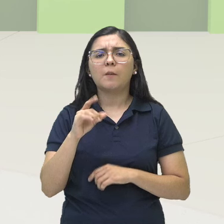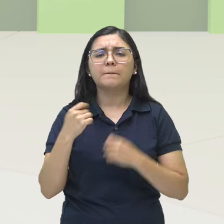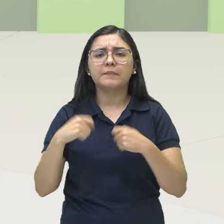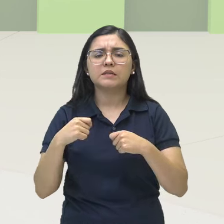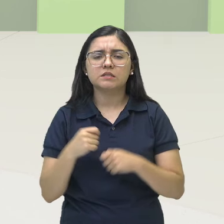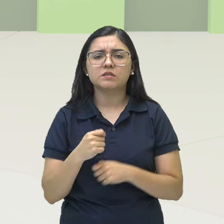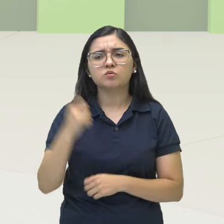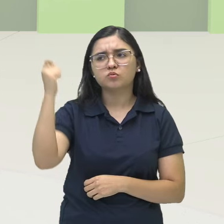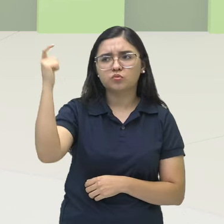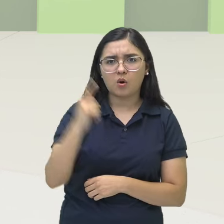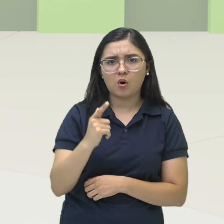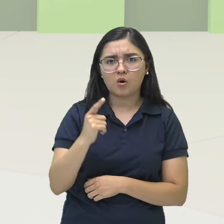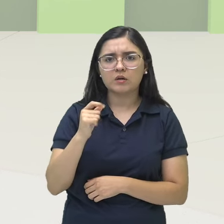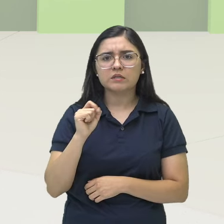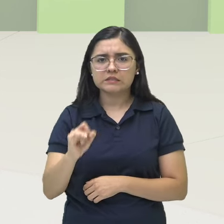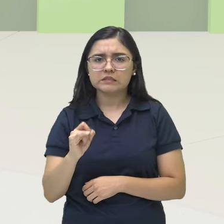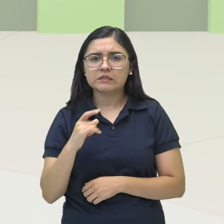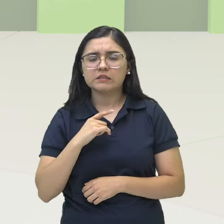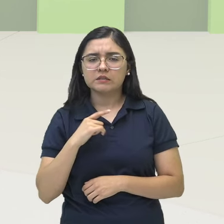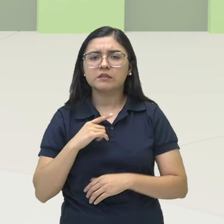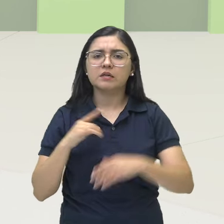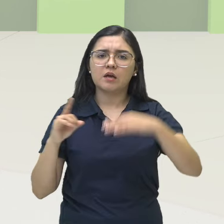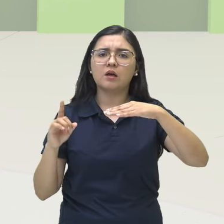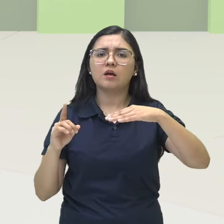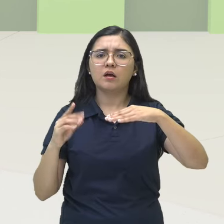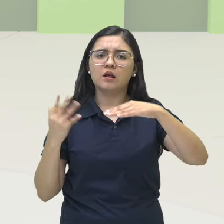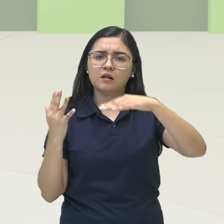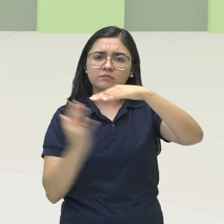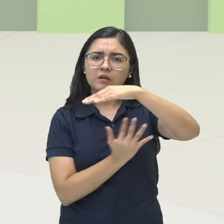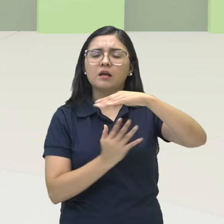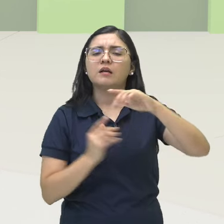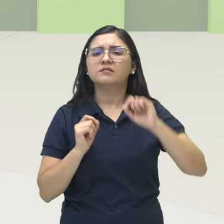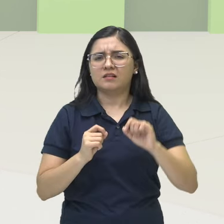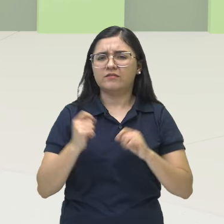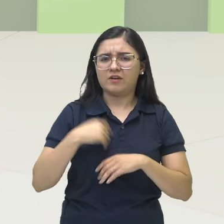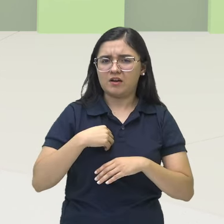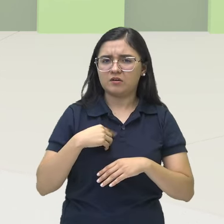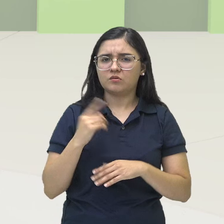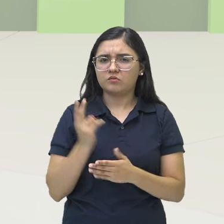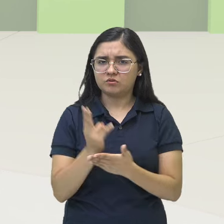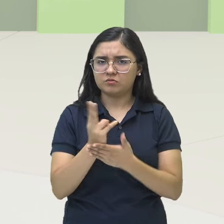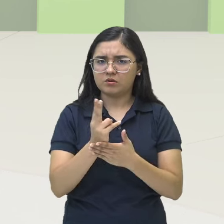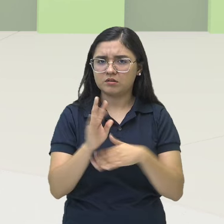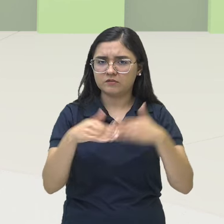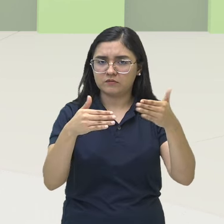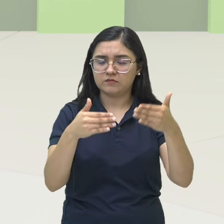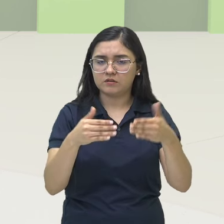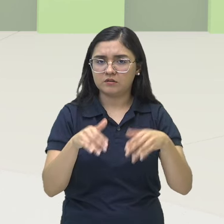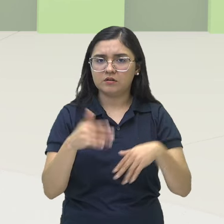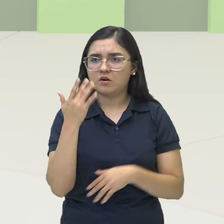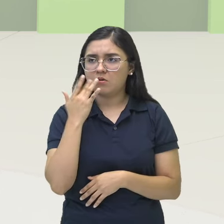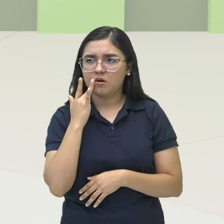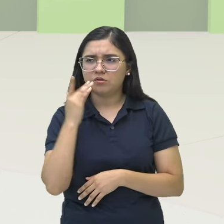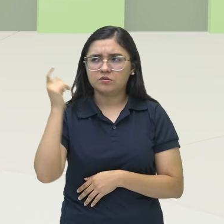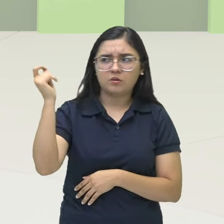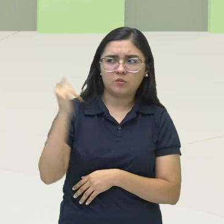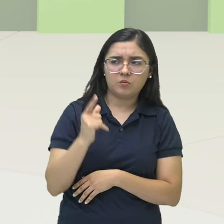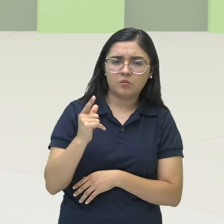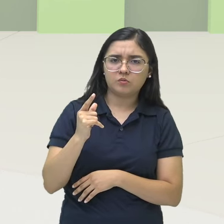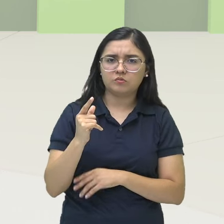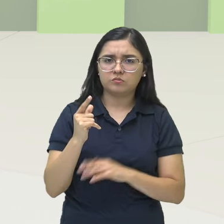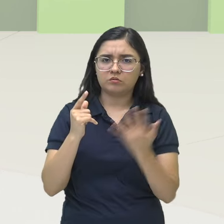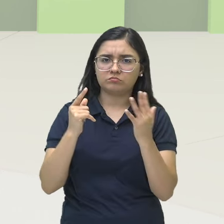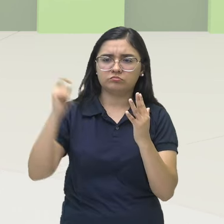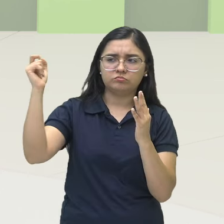vai crescer se eu colocar na sombra? Esse é um questionamento. Não, eu acho que a luz, que a plantinha ela só vai crescer se estiver